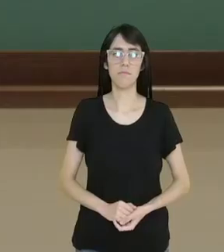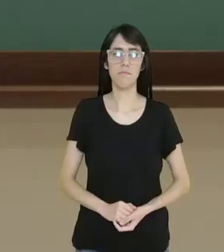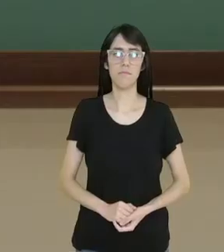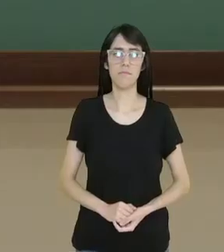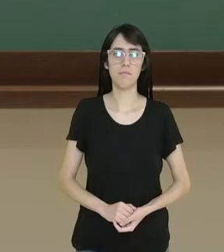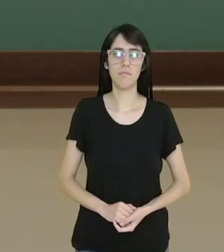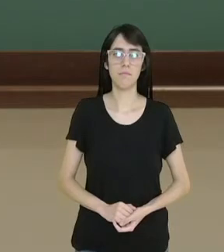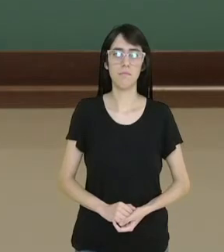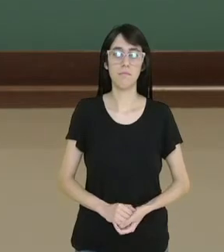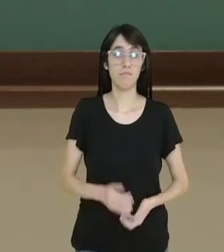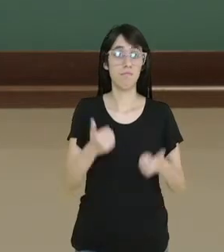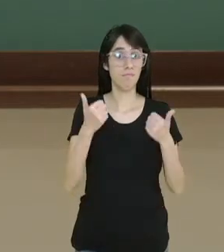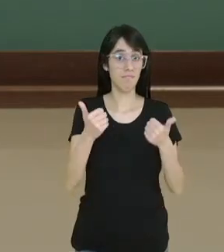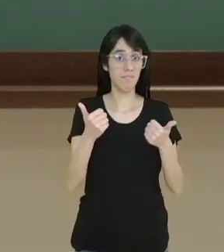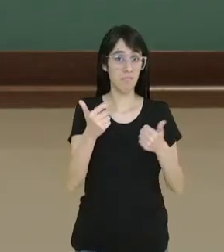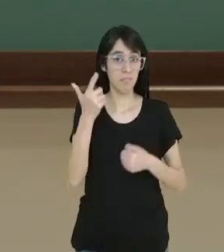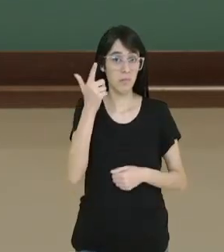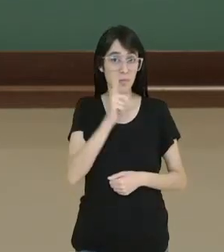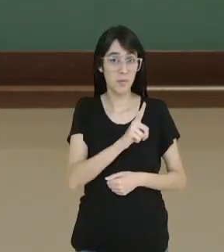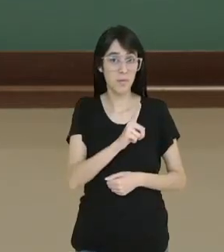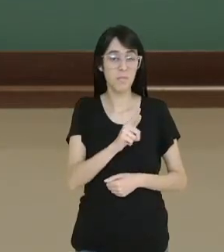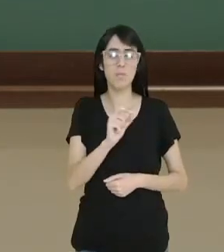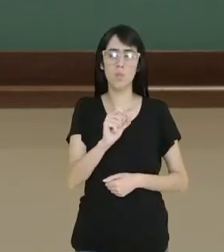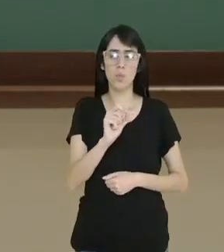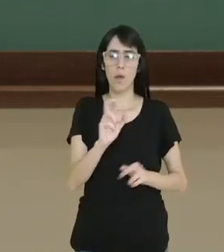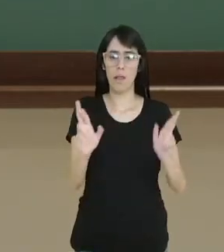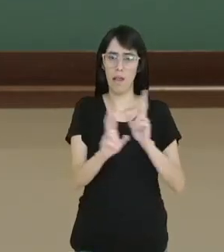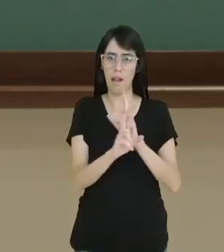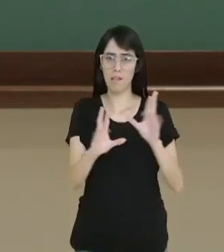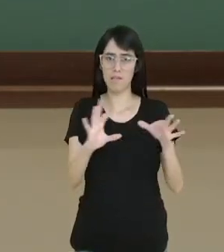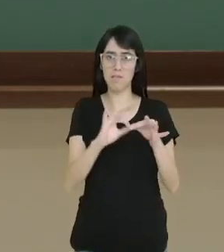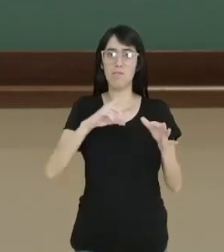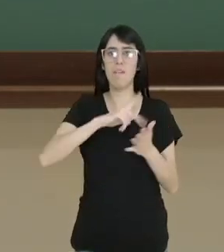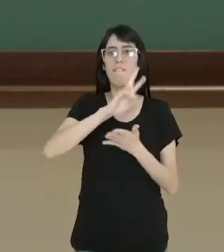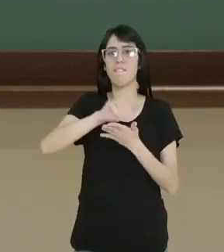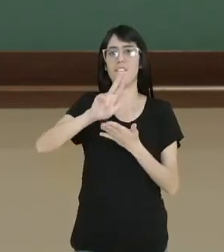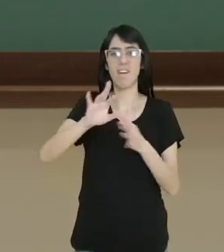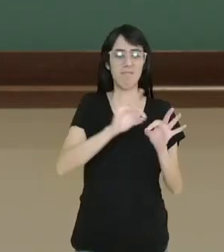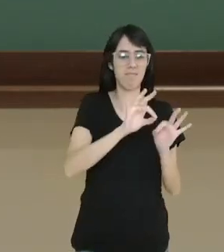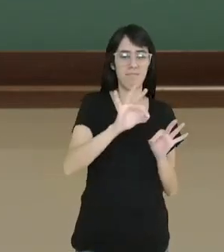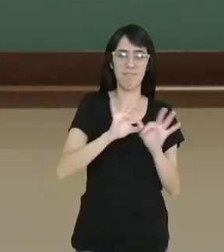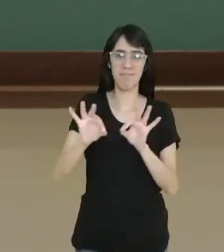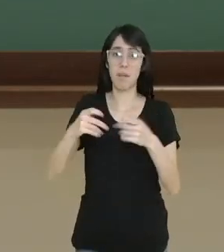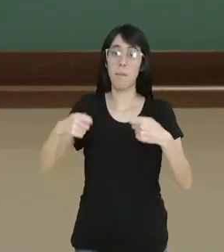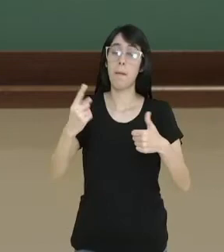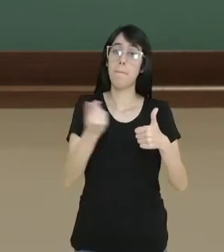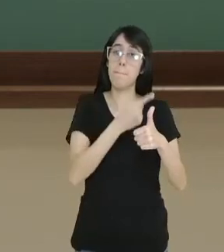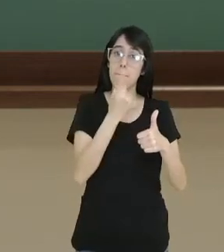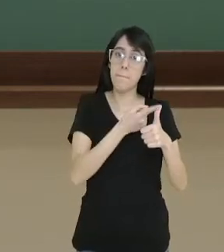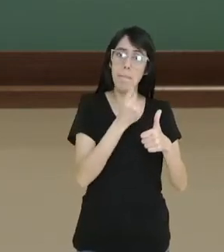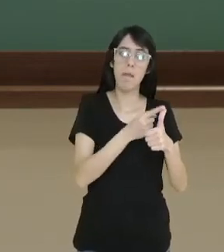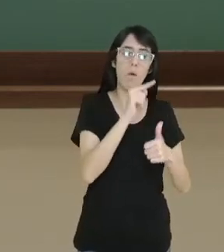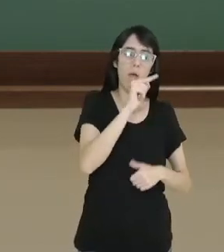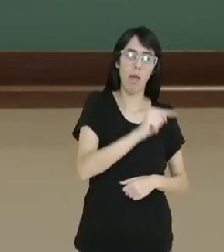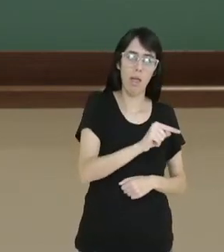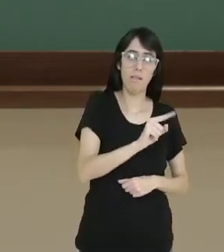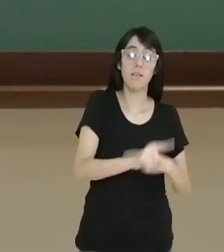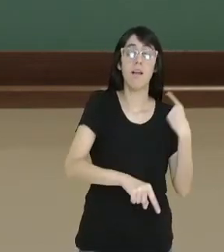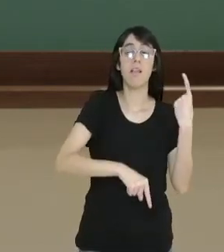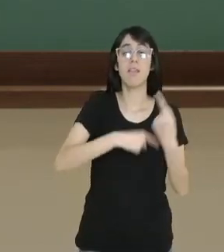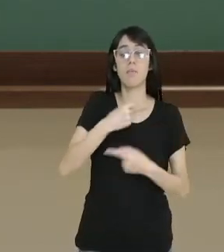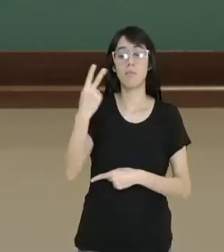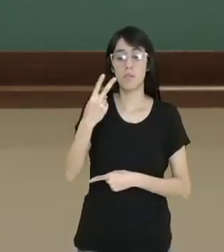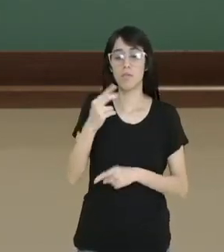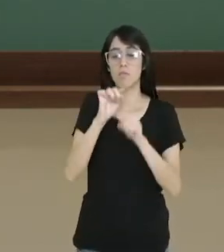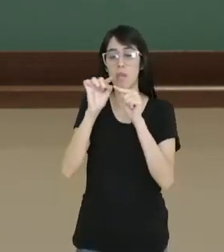Daí, conseguiu pensar? Quando você tem uma relação assim, você tem várias medidinhas. Às vezes você precisa primeiro determinar uma, para depois